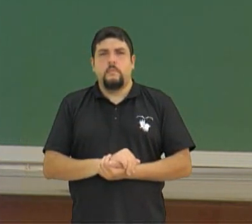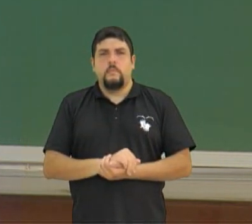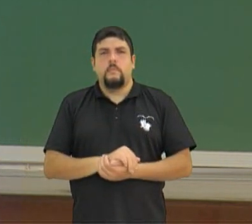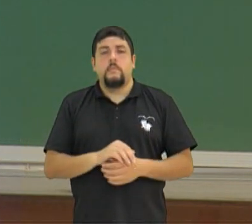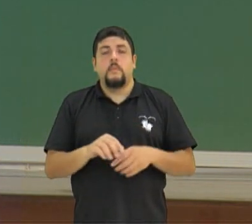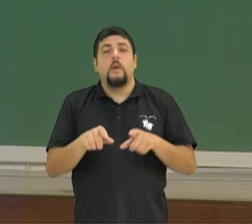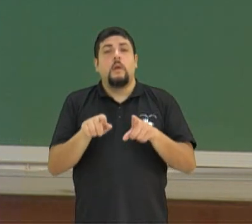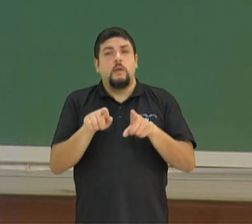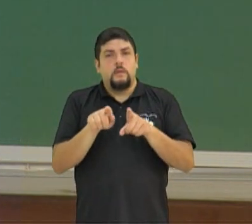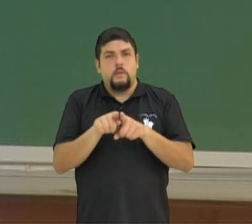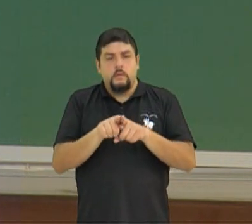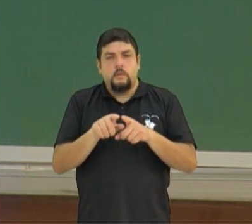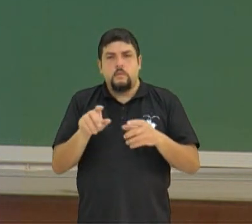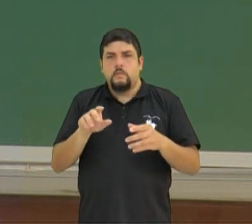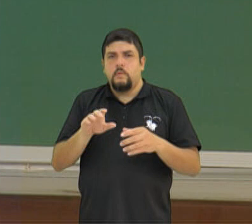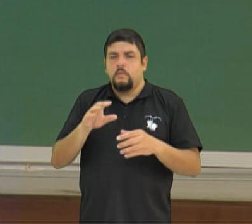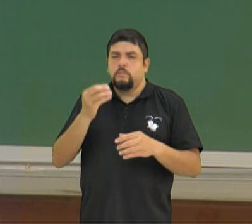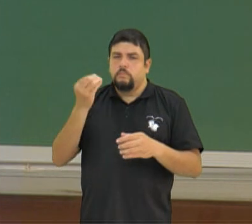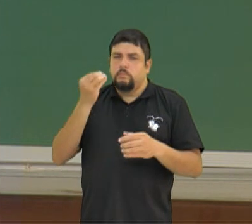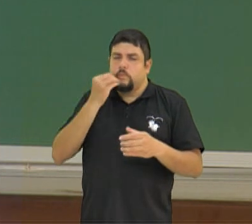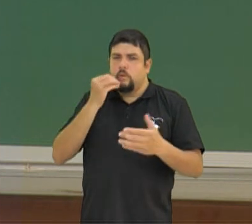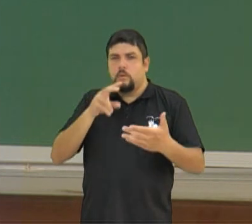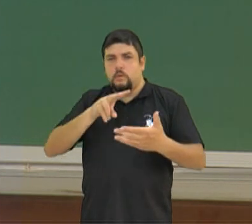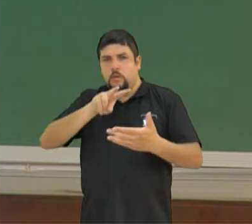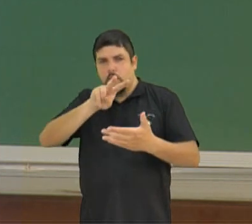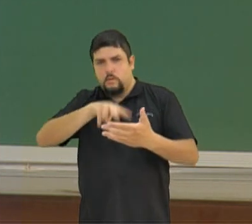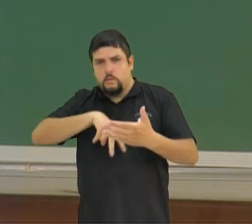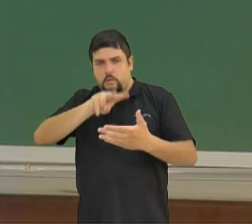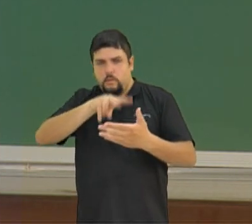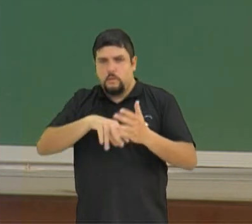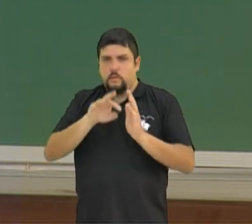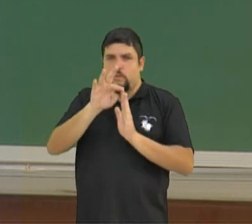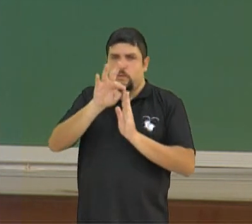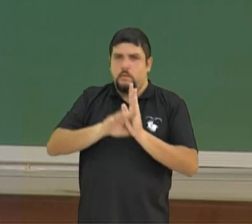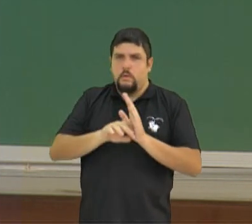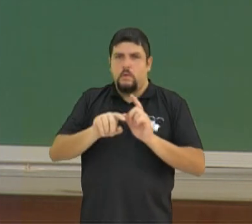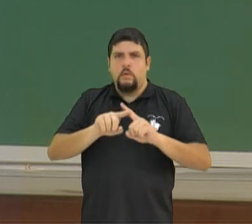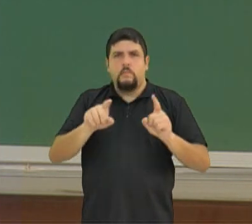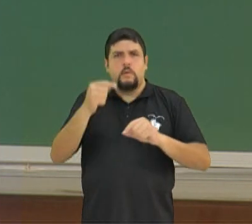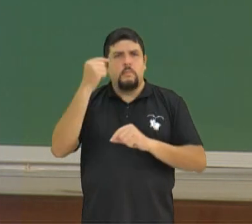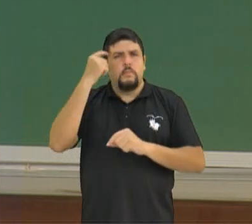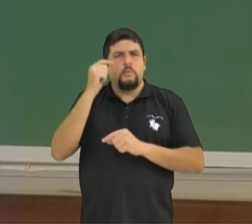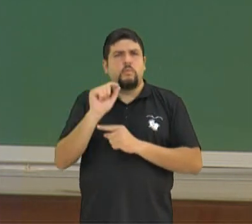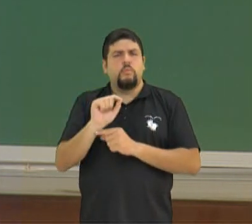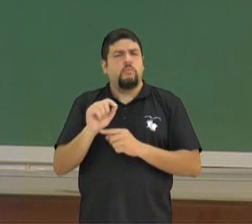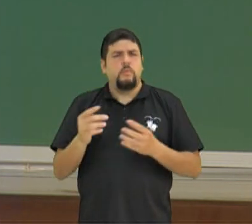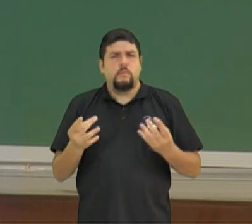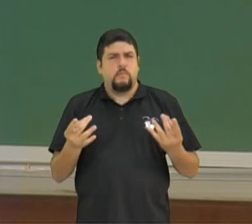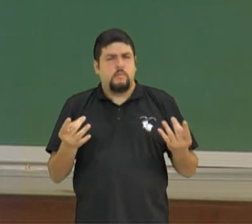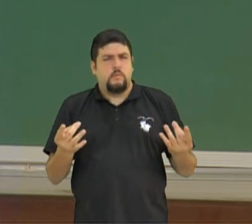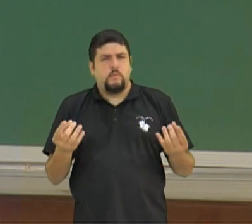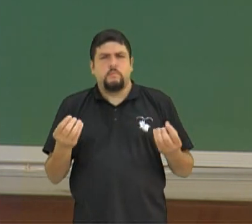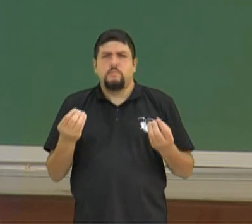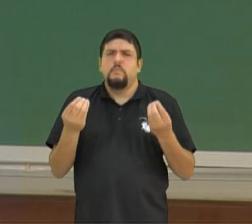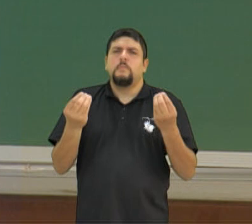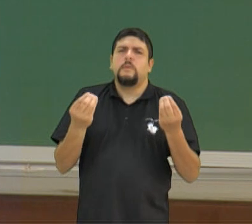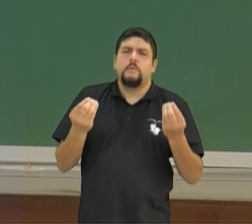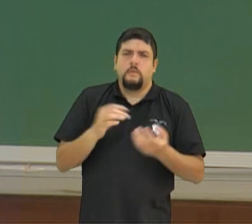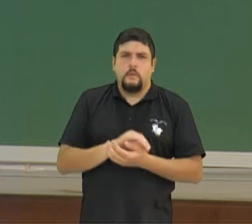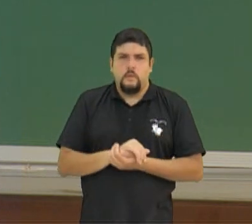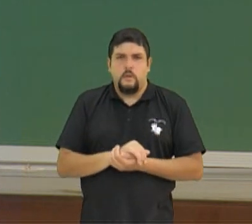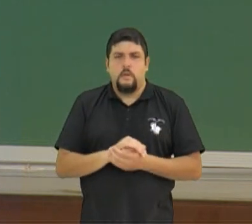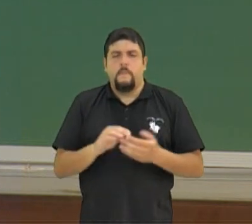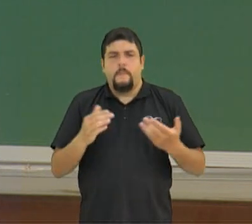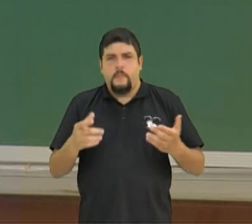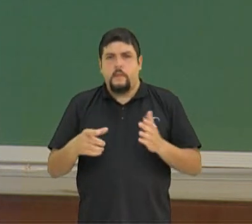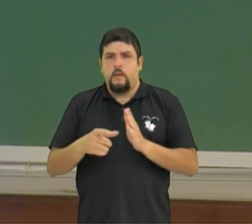Teve a oportunidade de ler esse texto, pensar um pouquinho, mas o que é yoga? Para que yoga, né? Então, não tinha